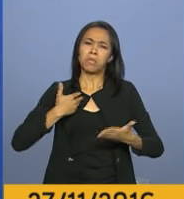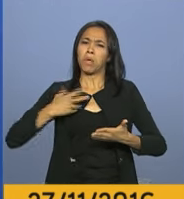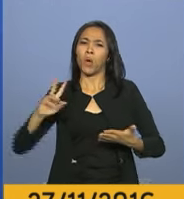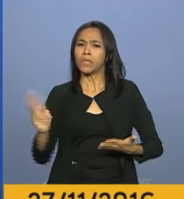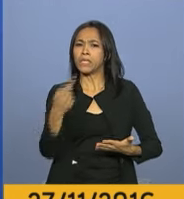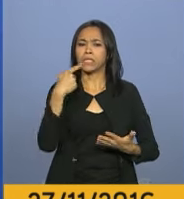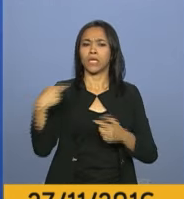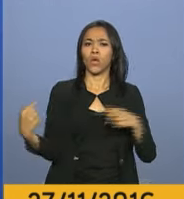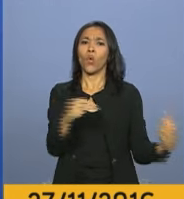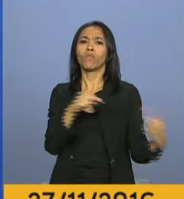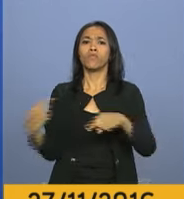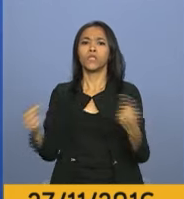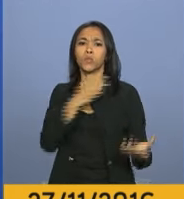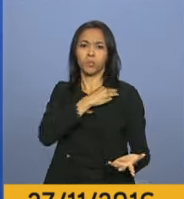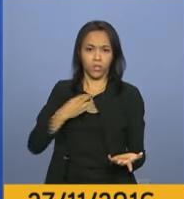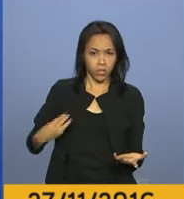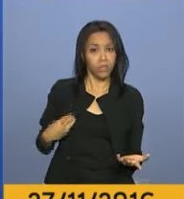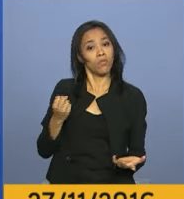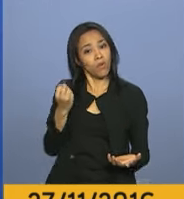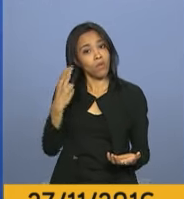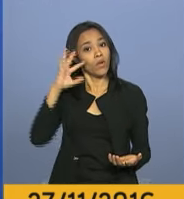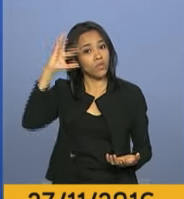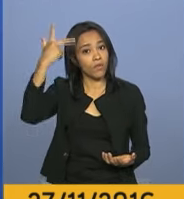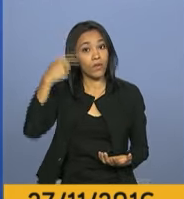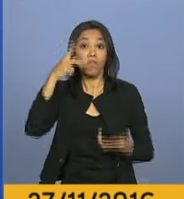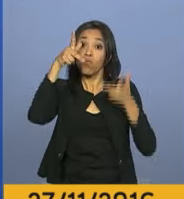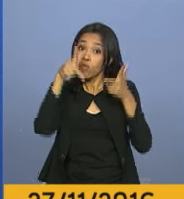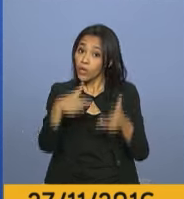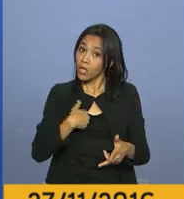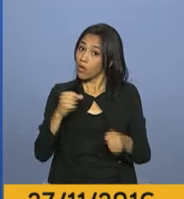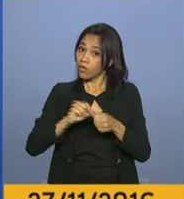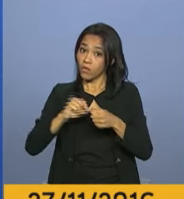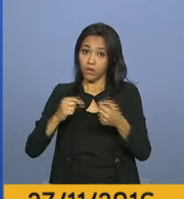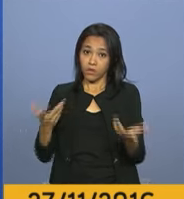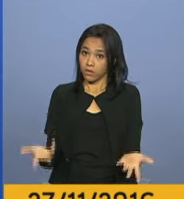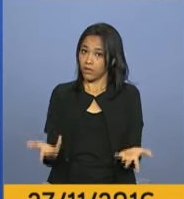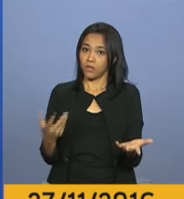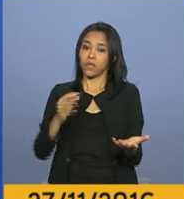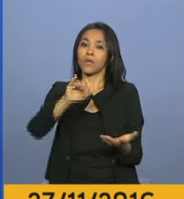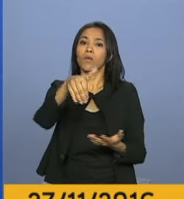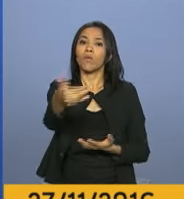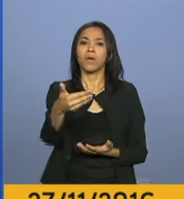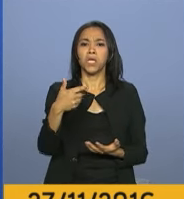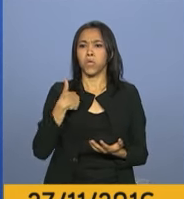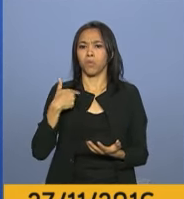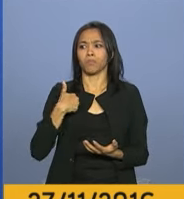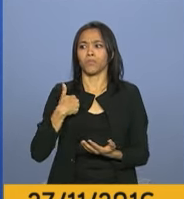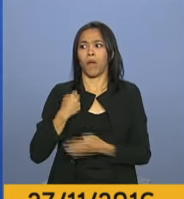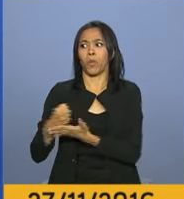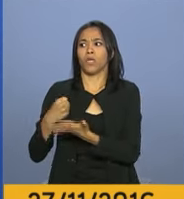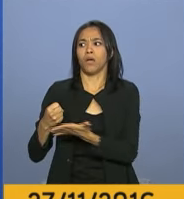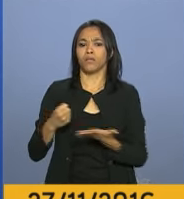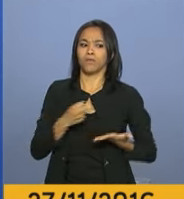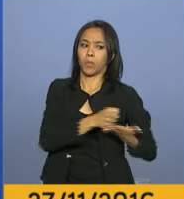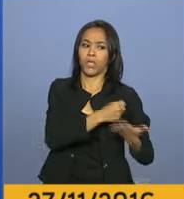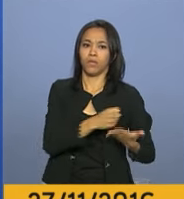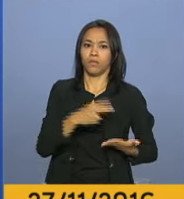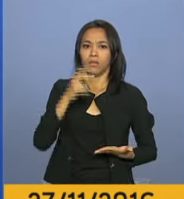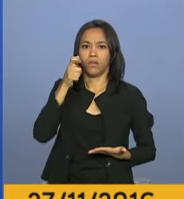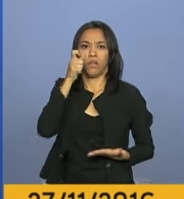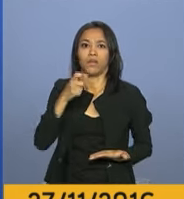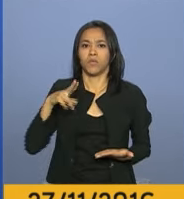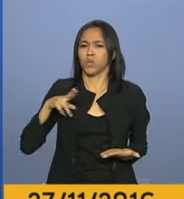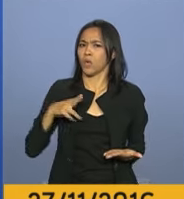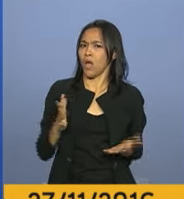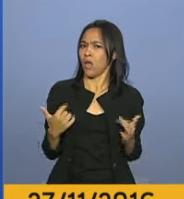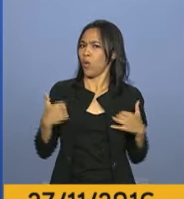mesmo entre ministros, eu vou arbitrá-los. Foi o que eu fiz ao longo da vida. Eu não estava patrocinando nenhum interesse privado da Tavenia,